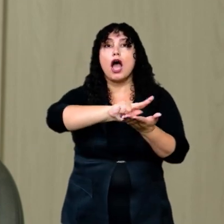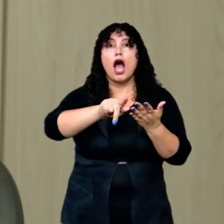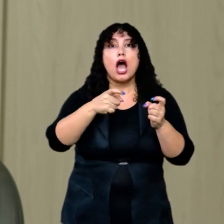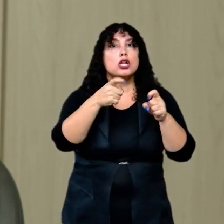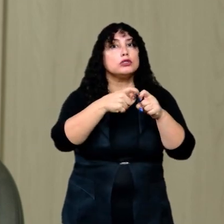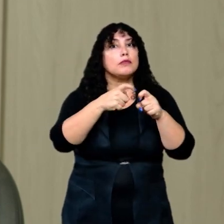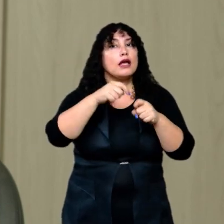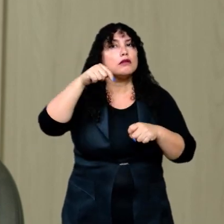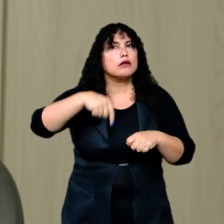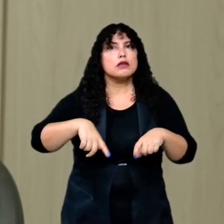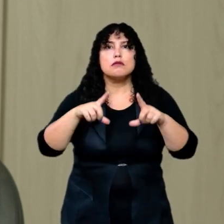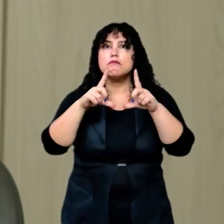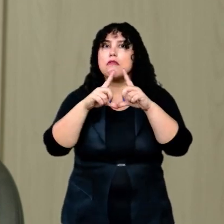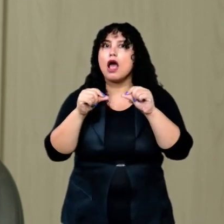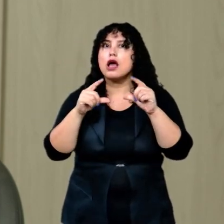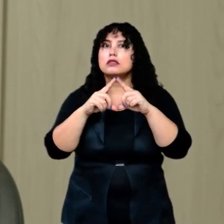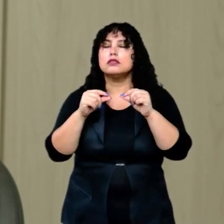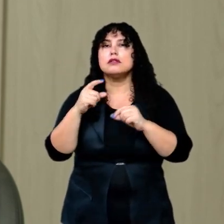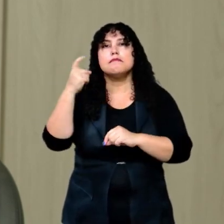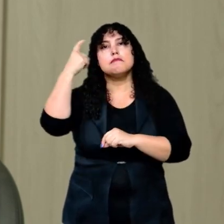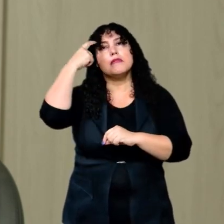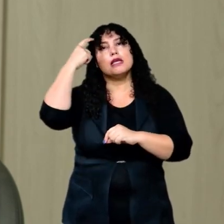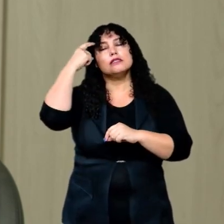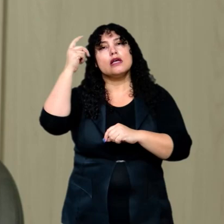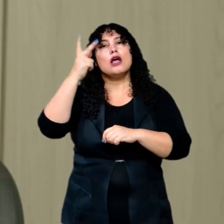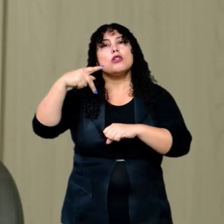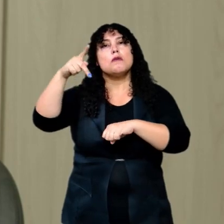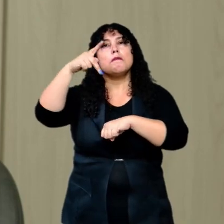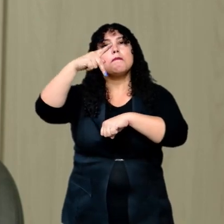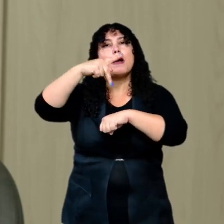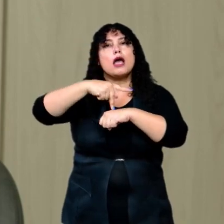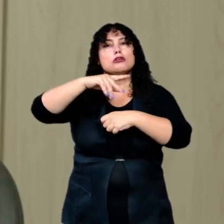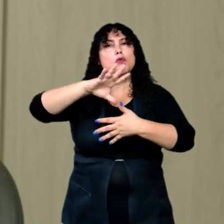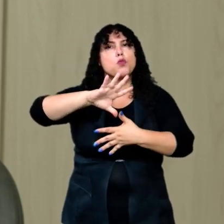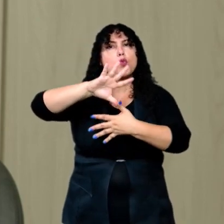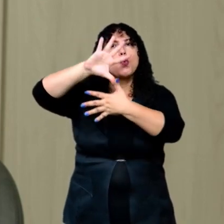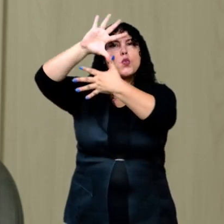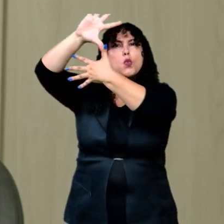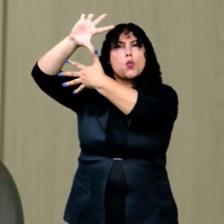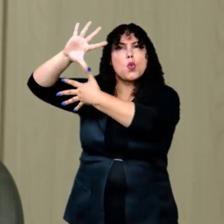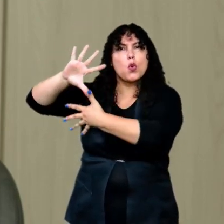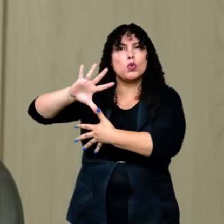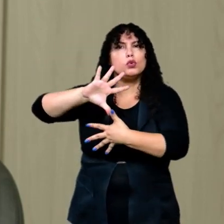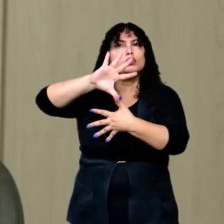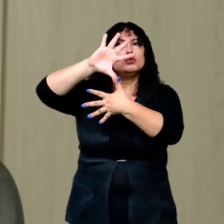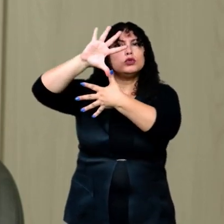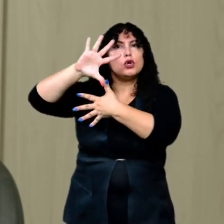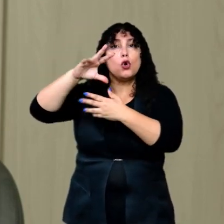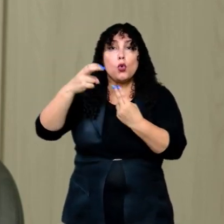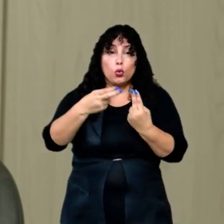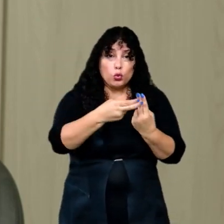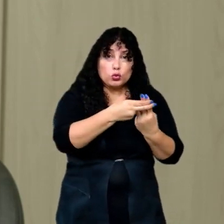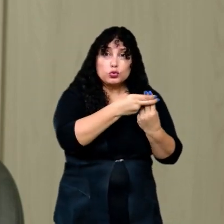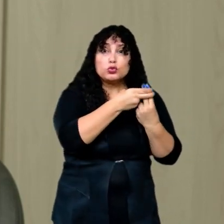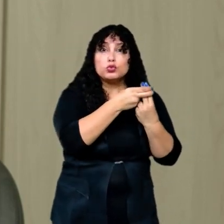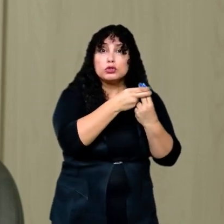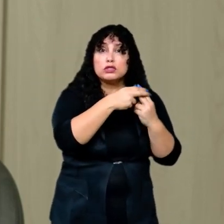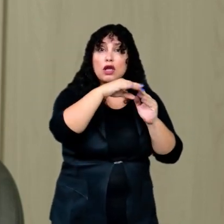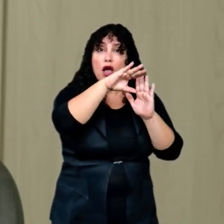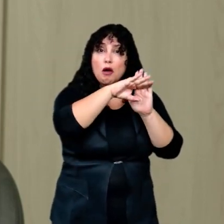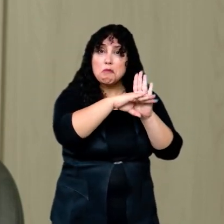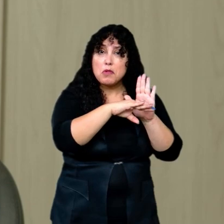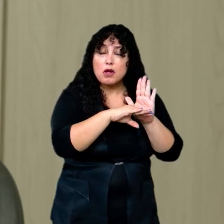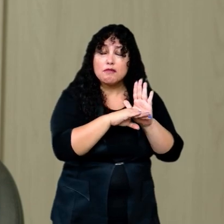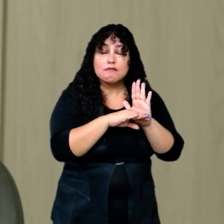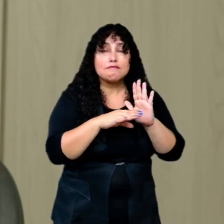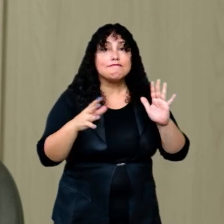médicos aqui em Brasília. Então, vamos pensar nesse país continental que nós temos, né? O SUS é um programa